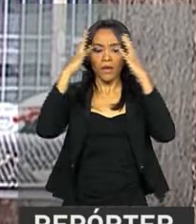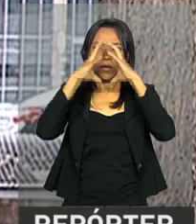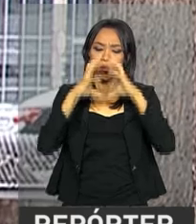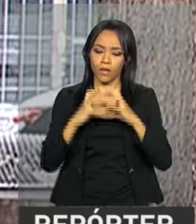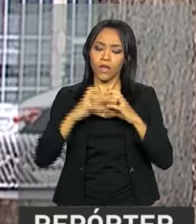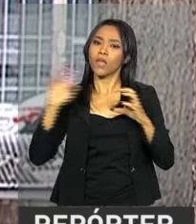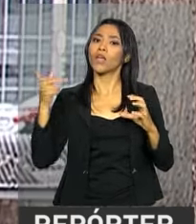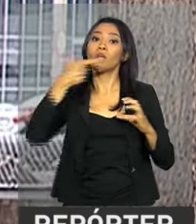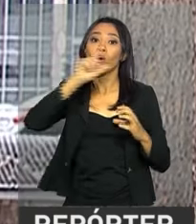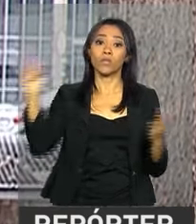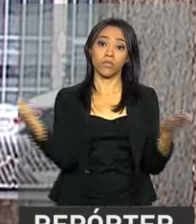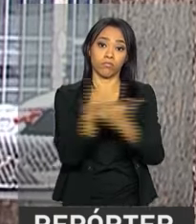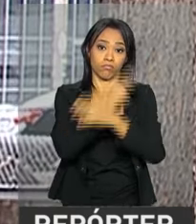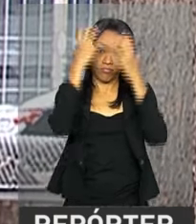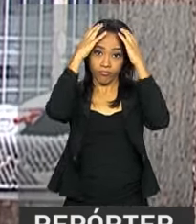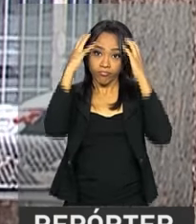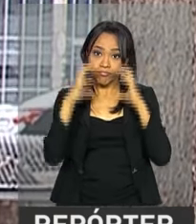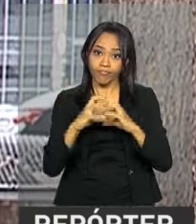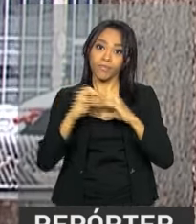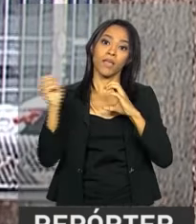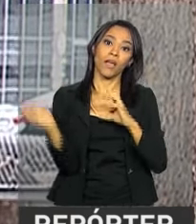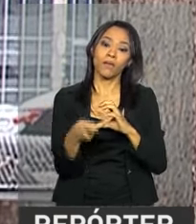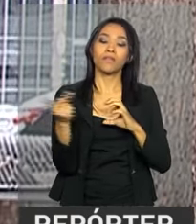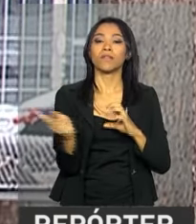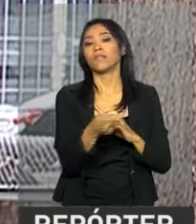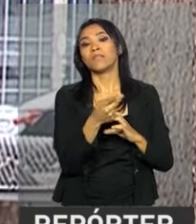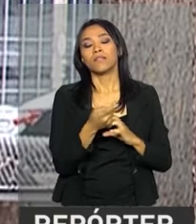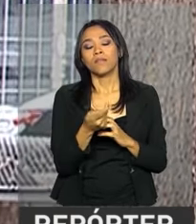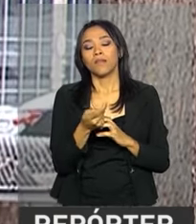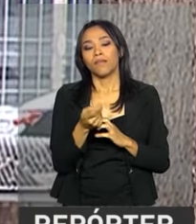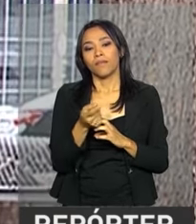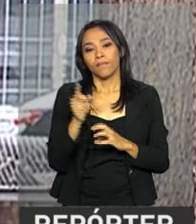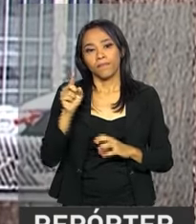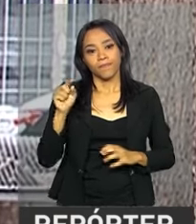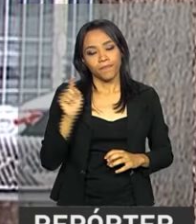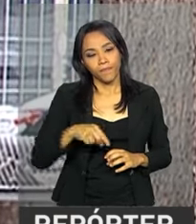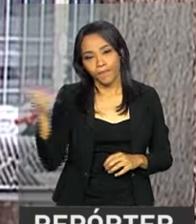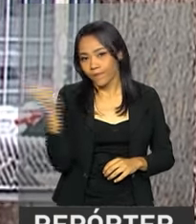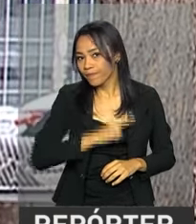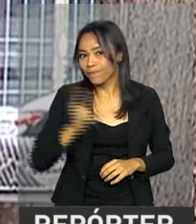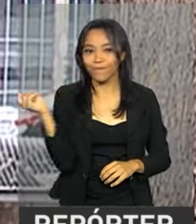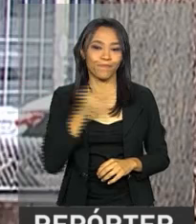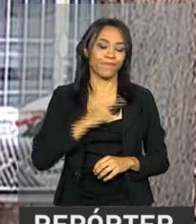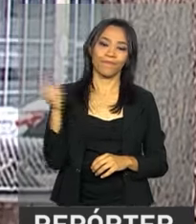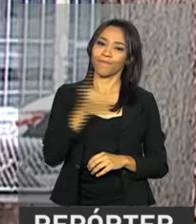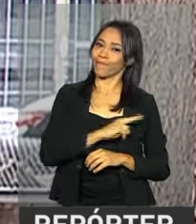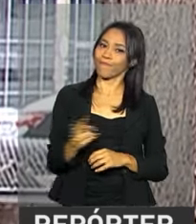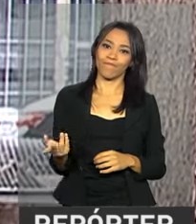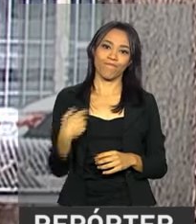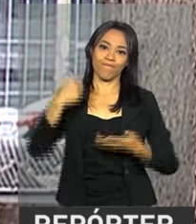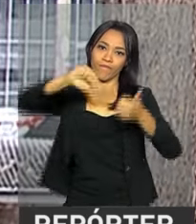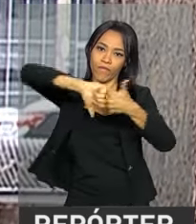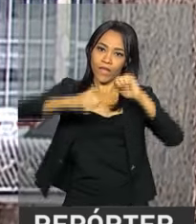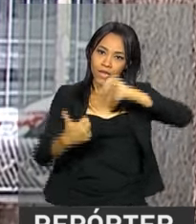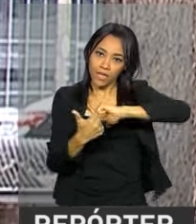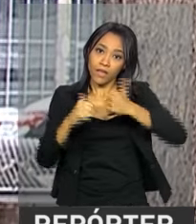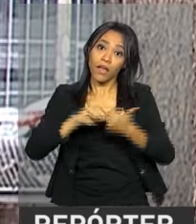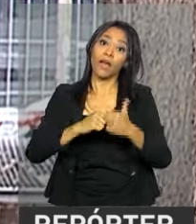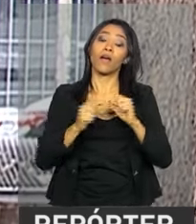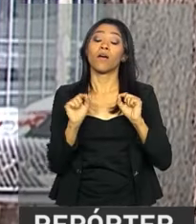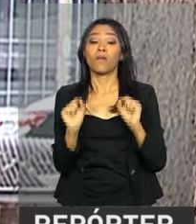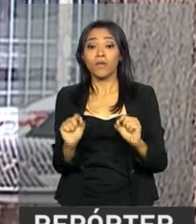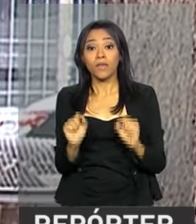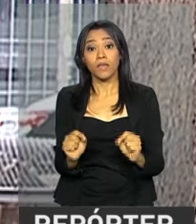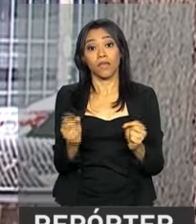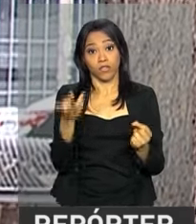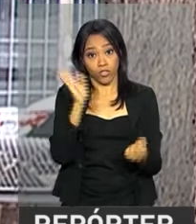neurológicas transmitidas pelo zica continua sendo uma situação de emergência Internacional e também para avaliar as recomendações que